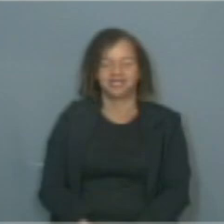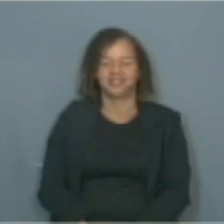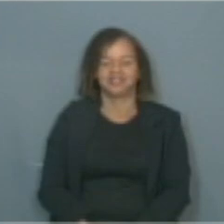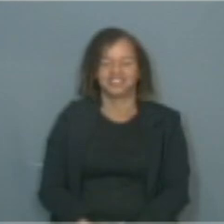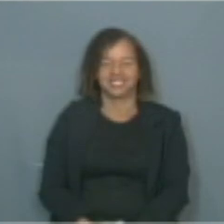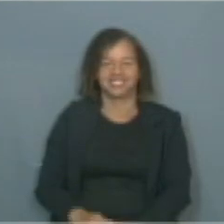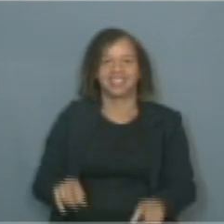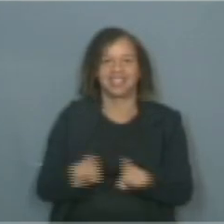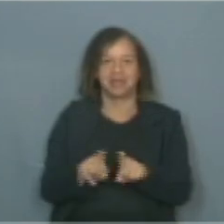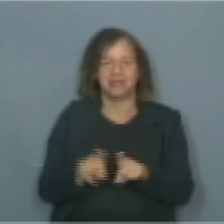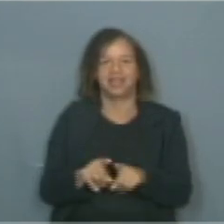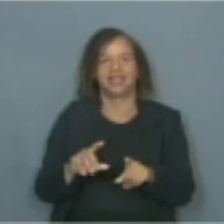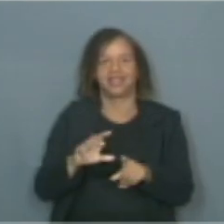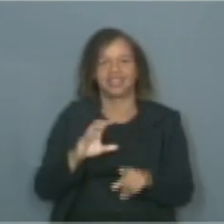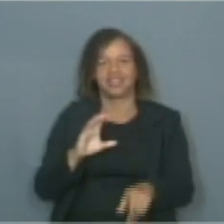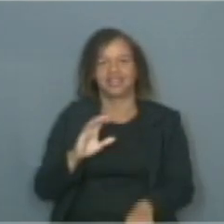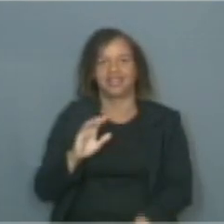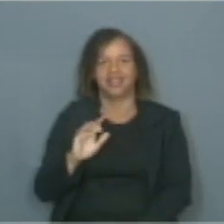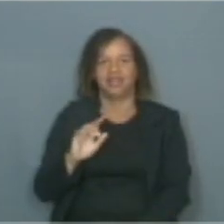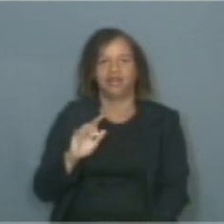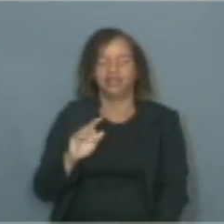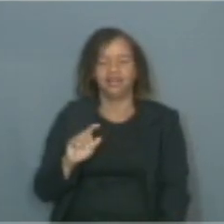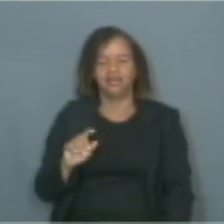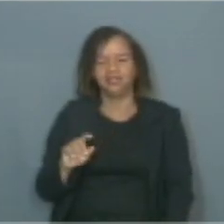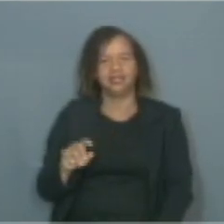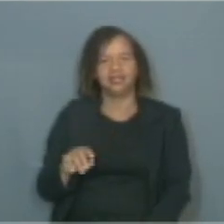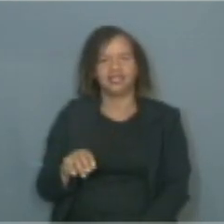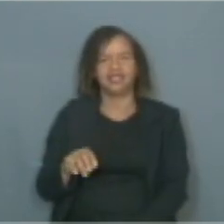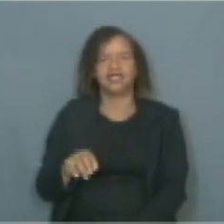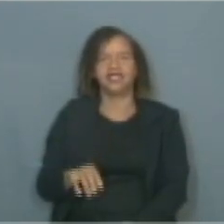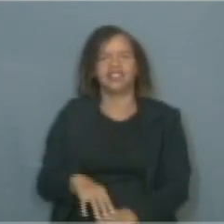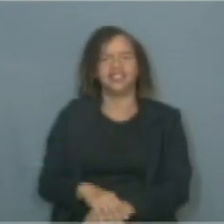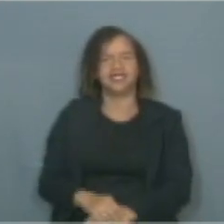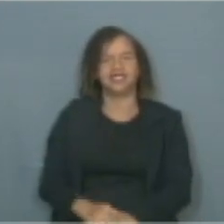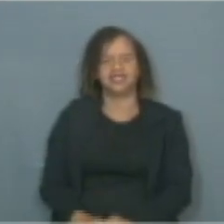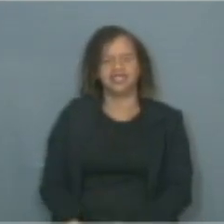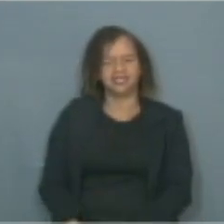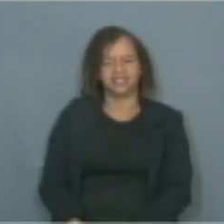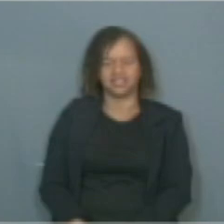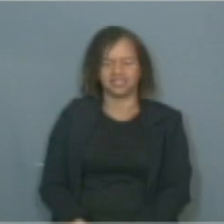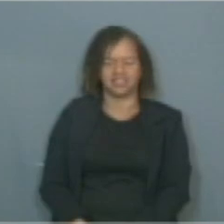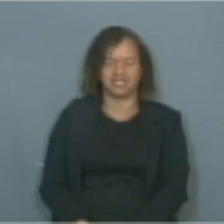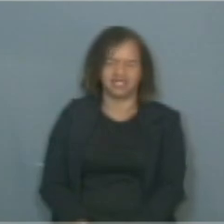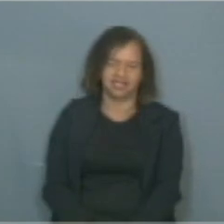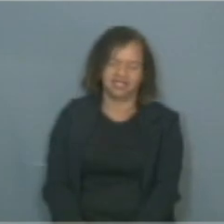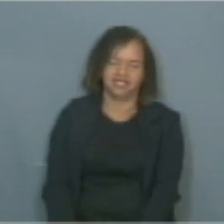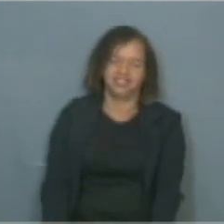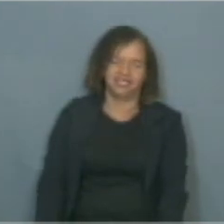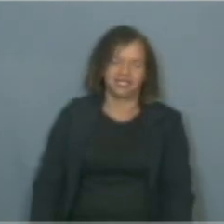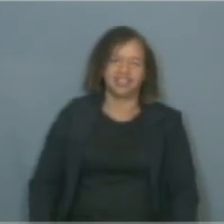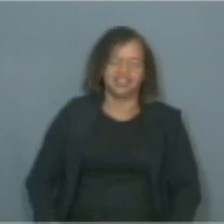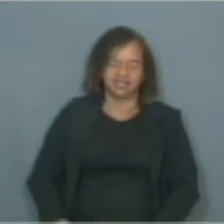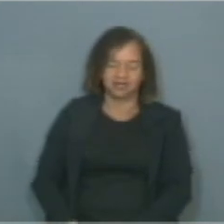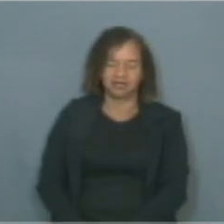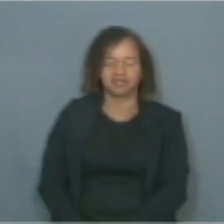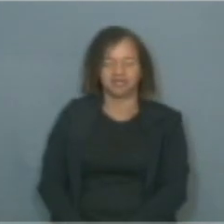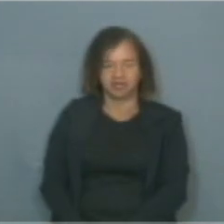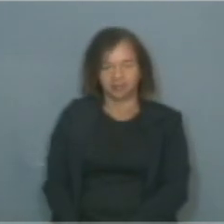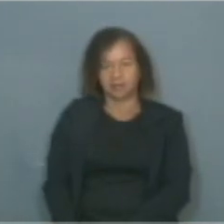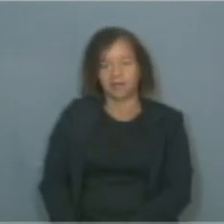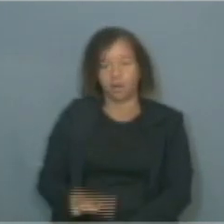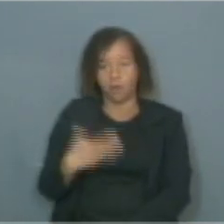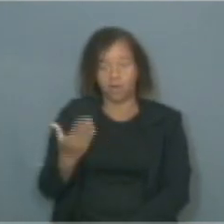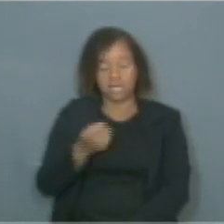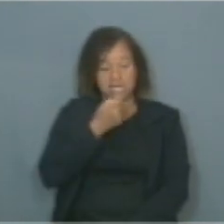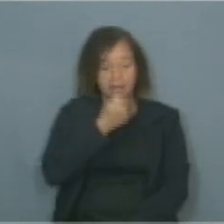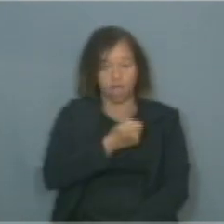Adolescente, assim como também a questão da Delegacia da Mulher. Até hoje eu não tive resposta. Então, quando esse